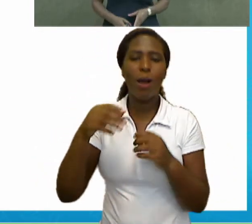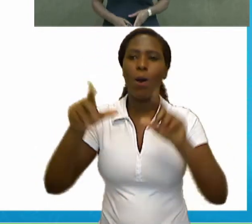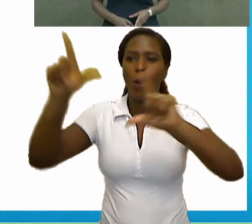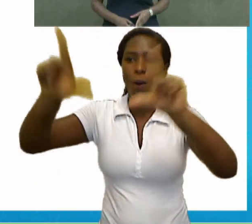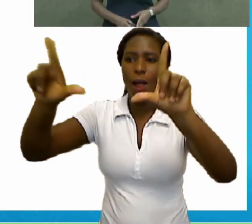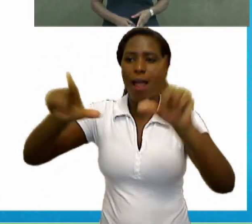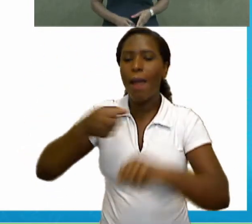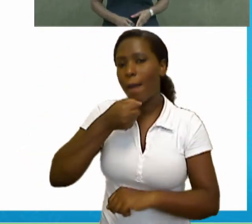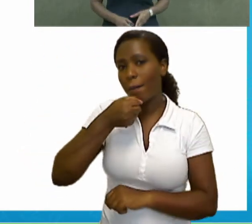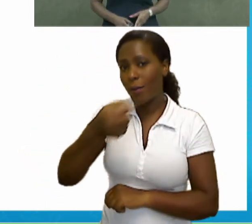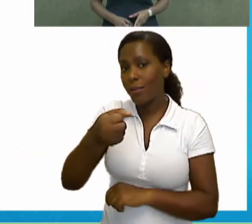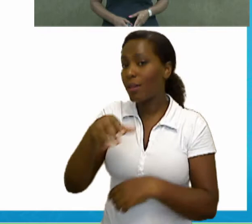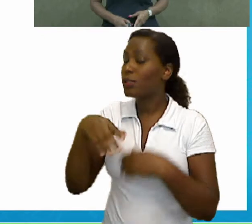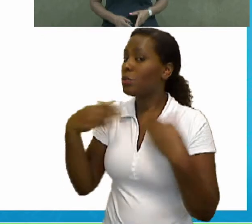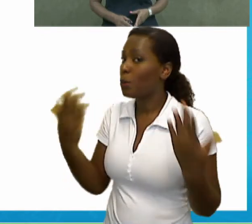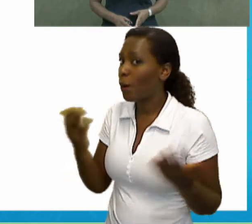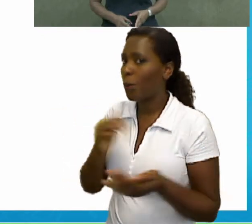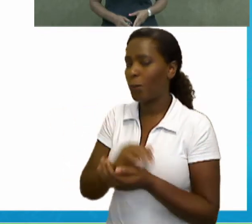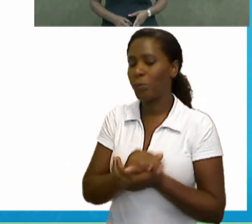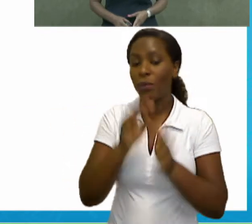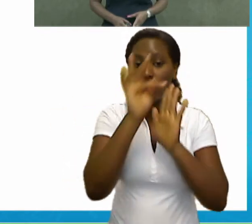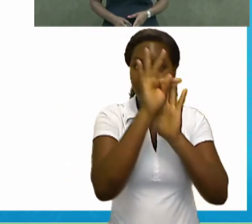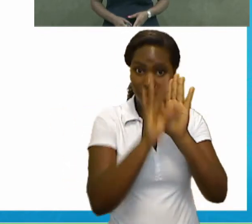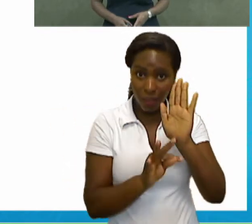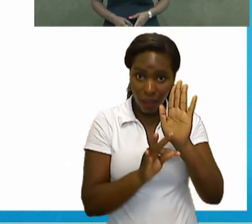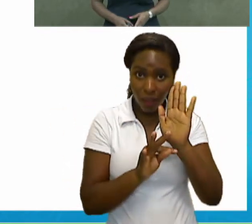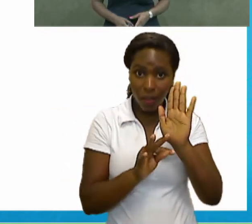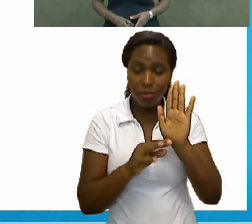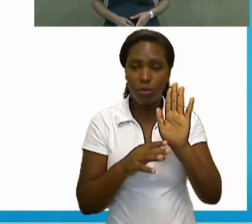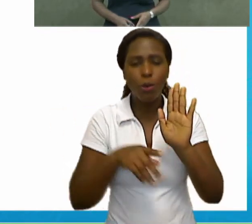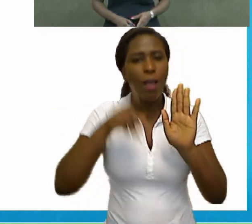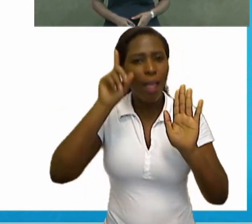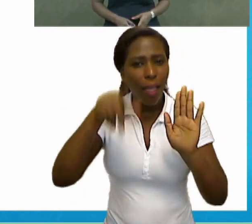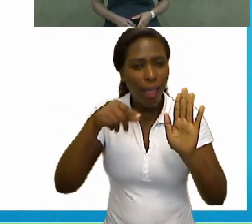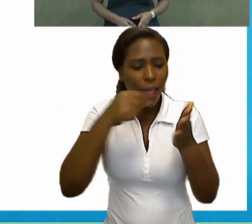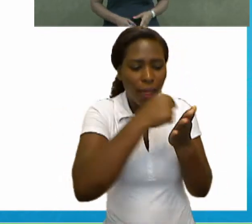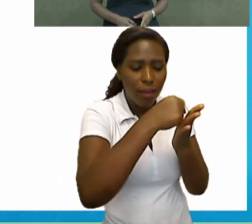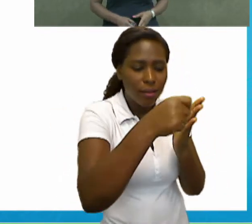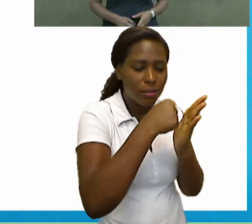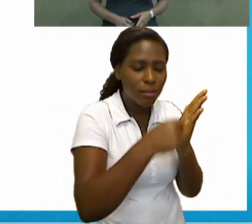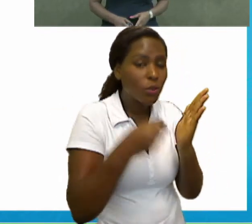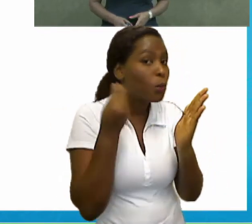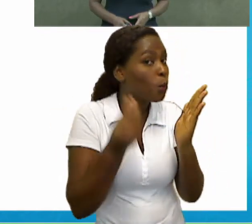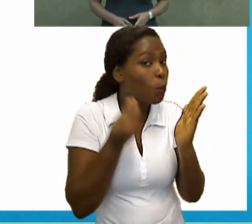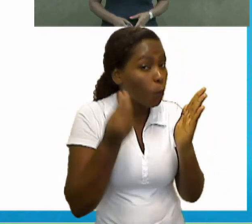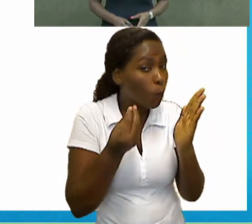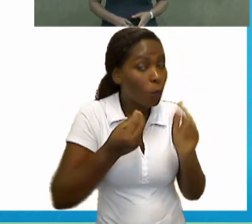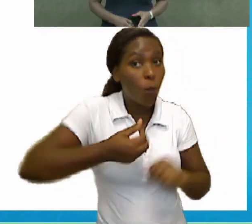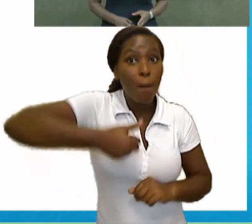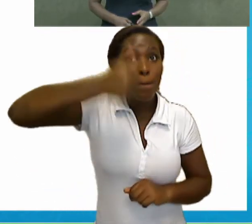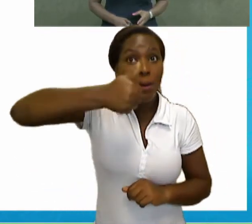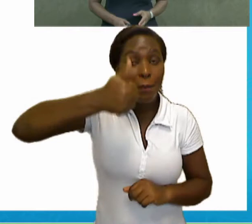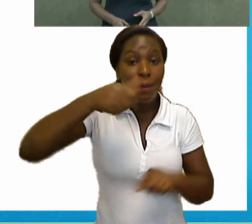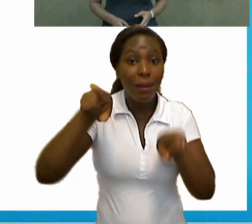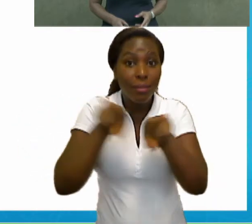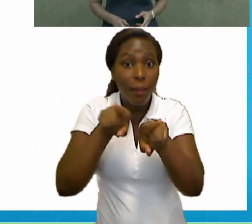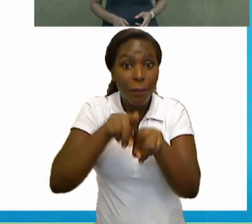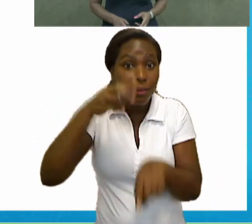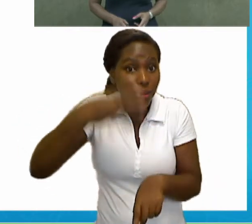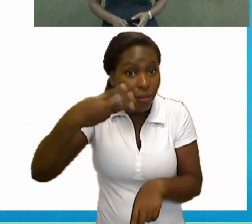textos escritos em primeira e terceira pessoa, presença de